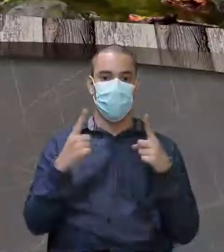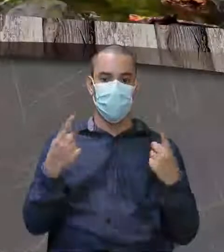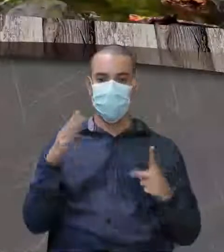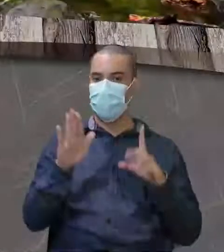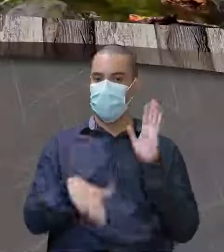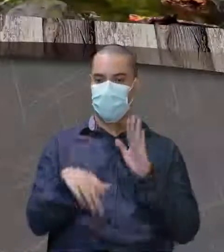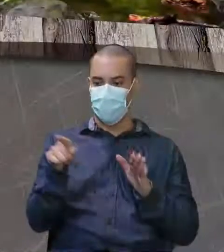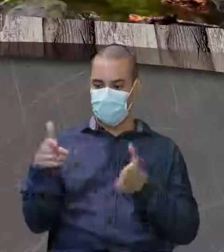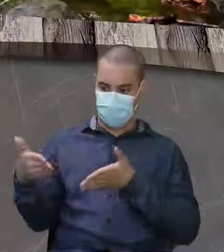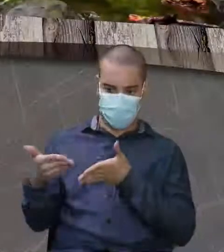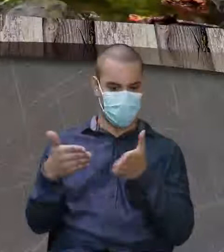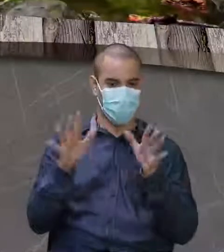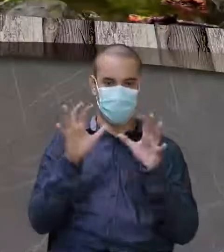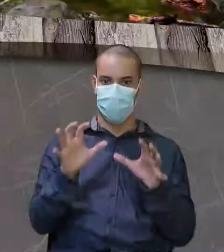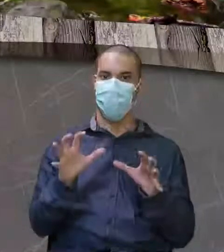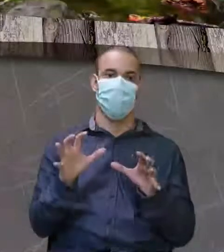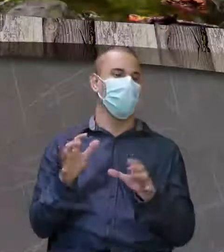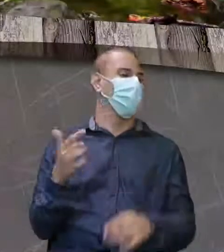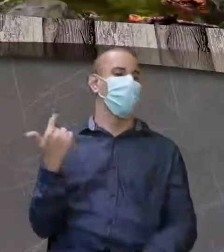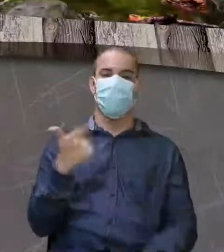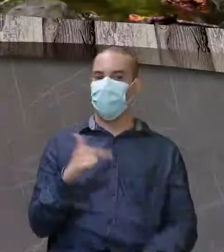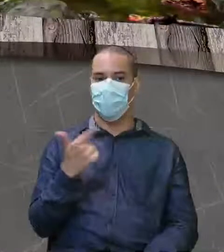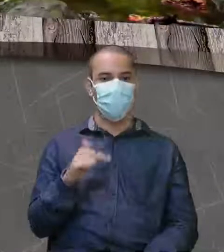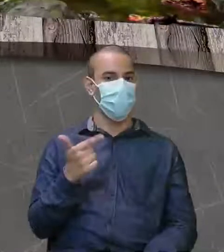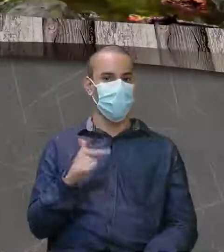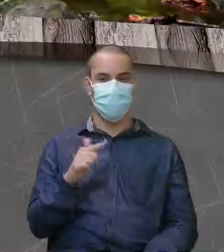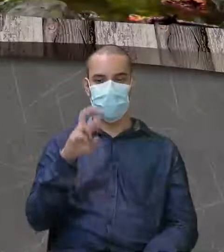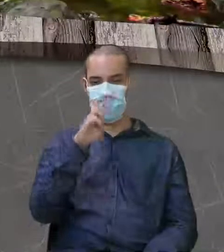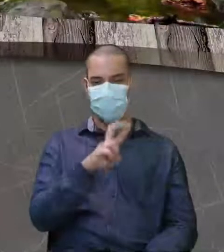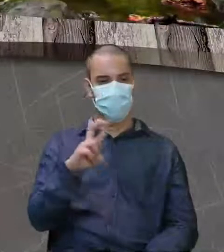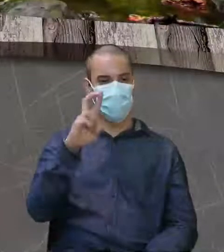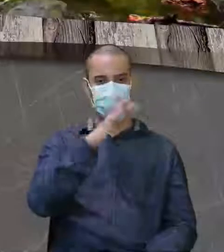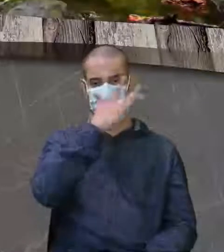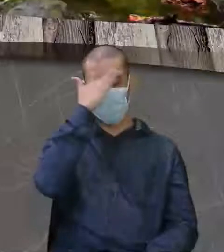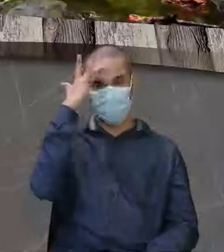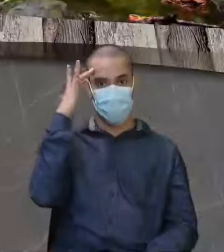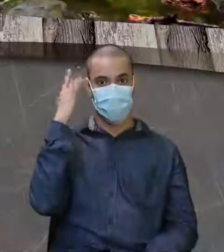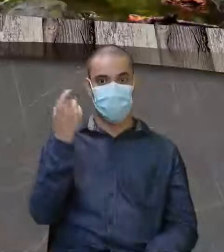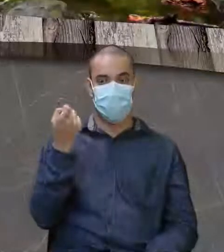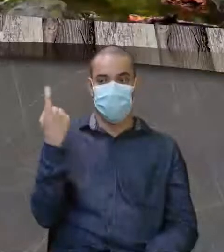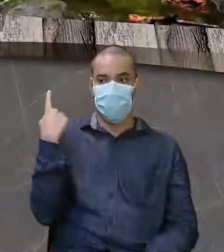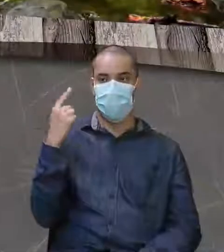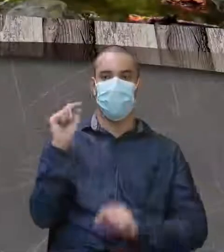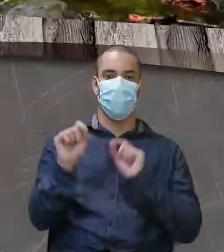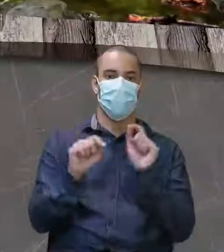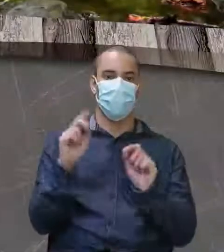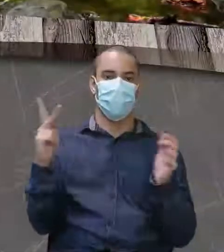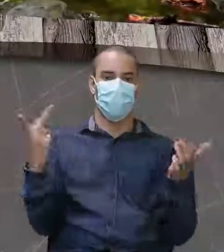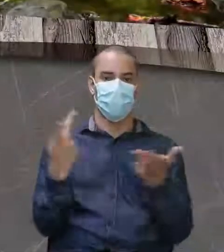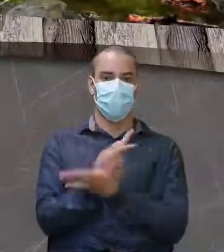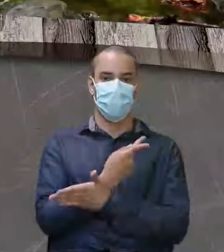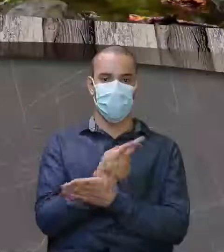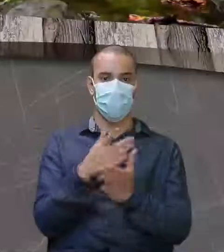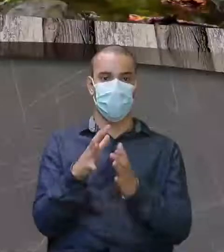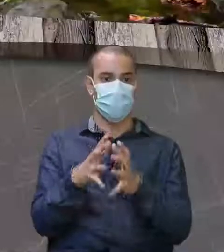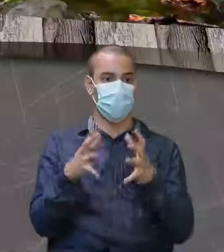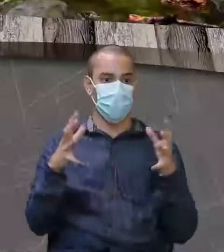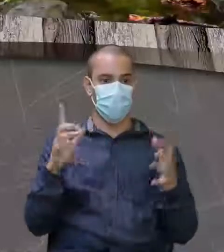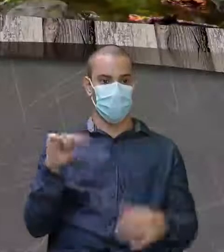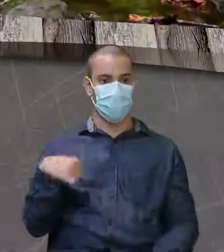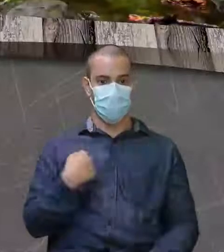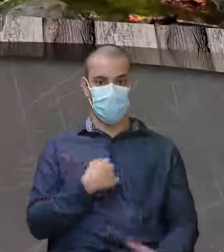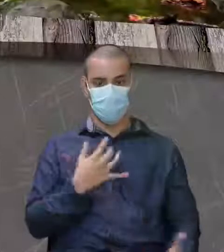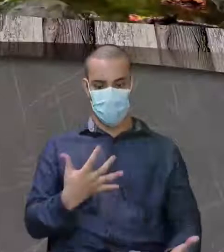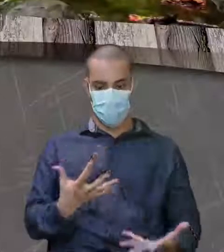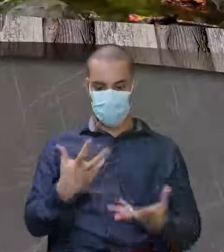vezes esses caminhos não são observados. E o que acontece? Grande parte dos nossos